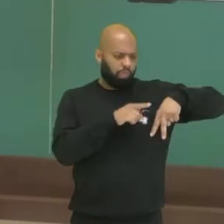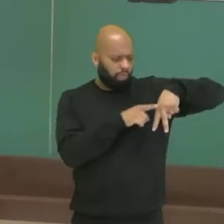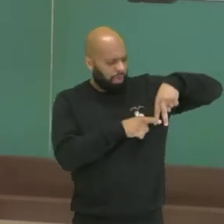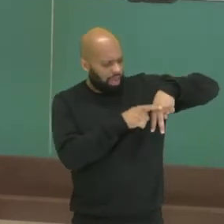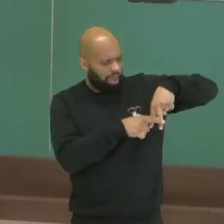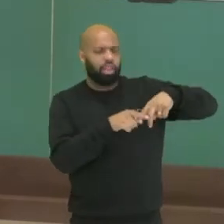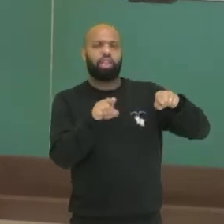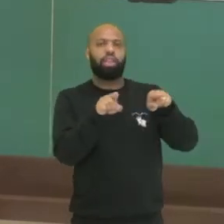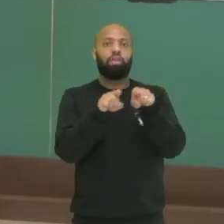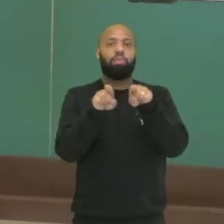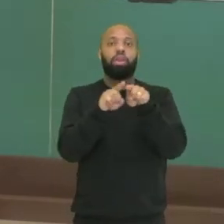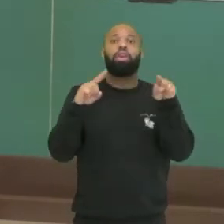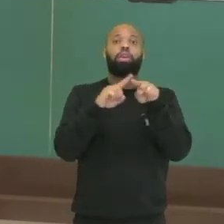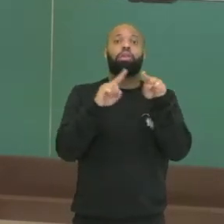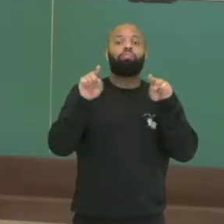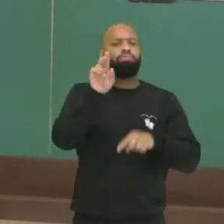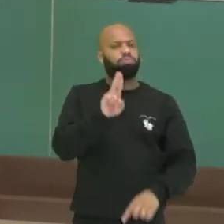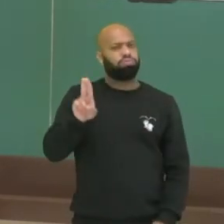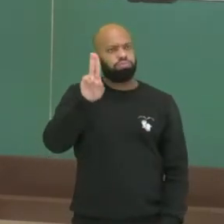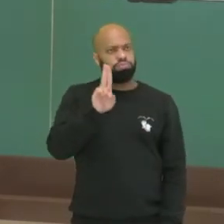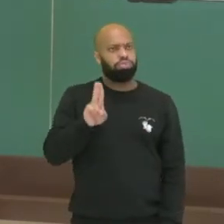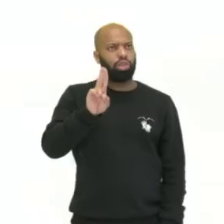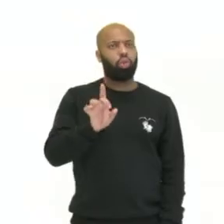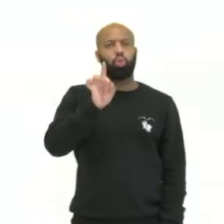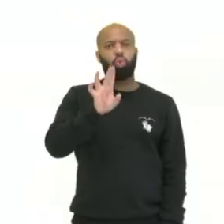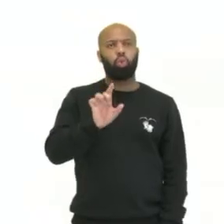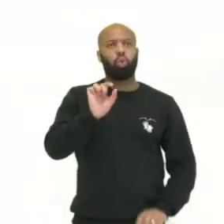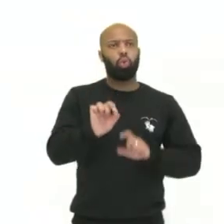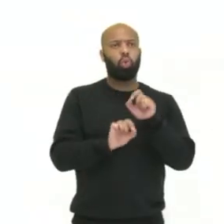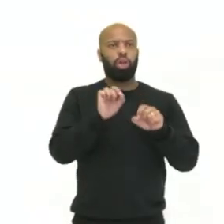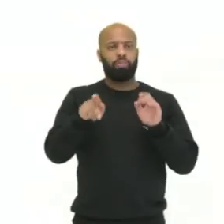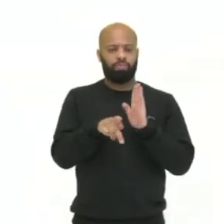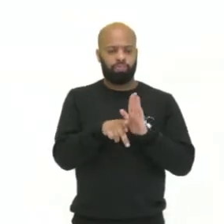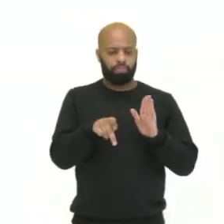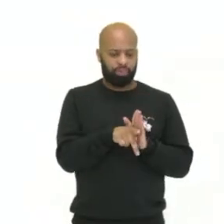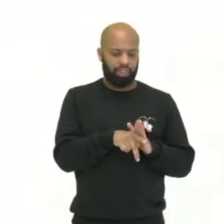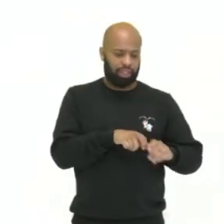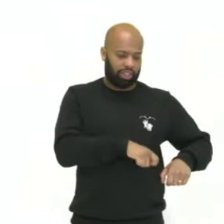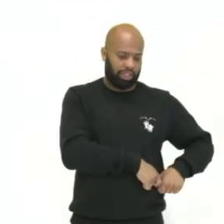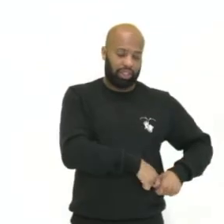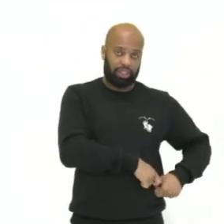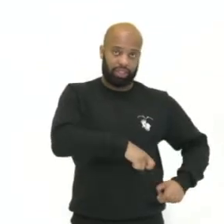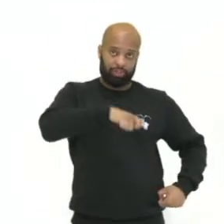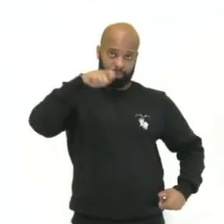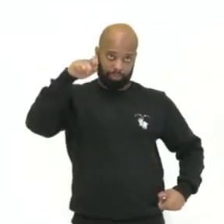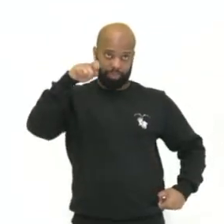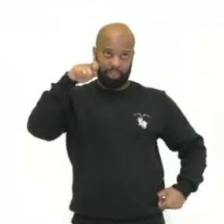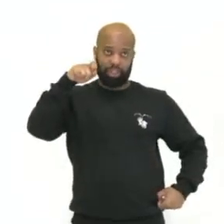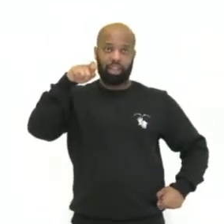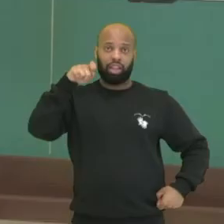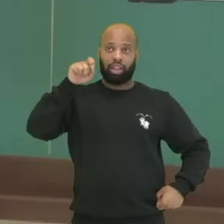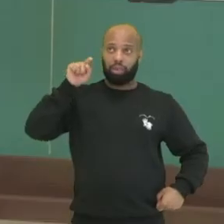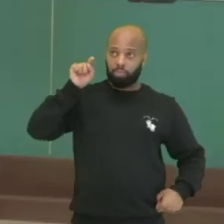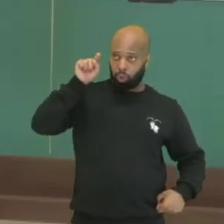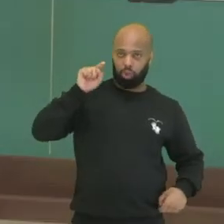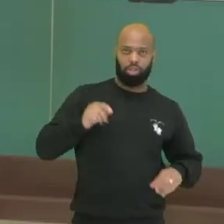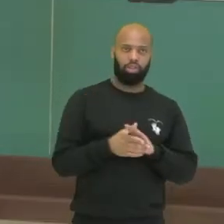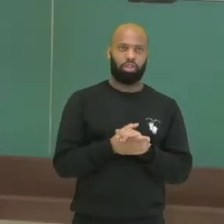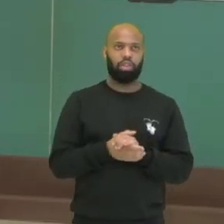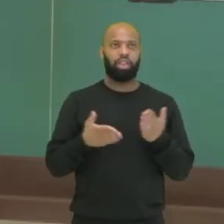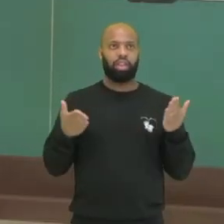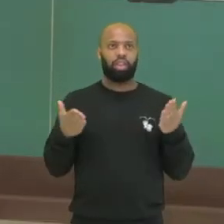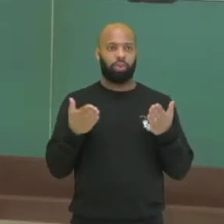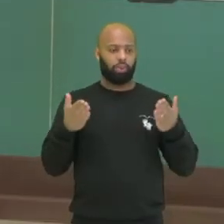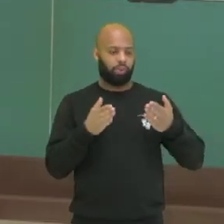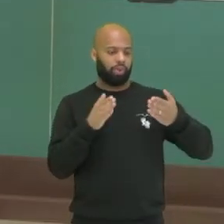mas apenas também utilizando-se da ponta da espada. Já o